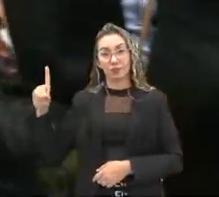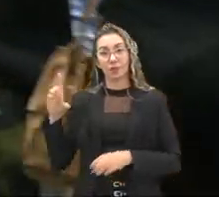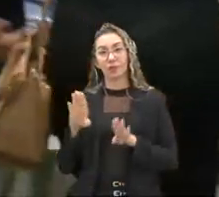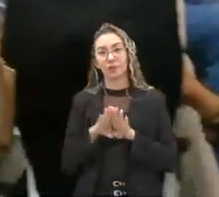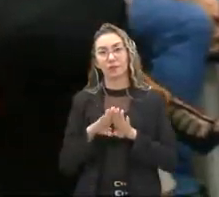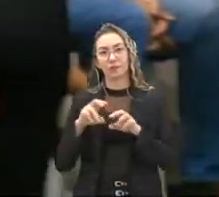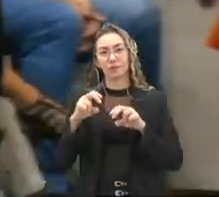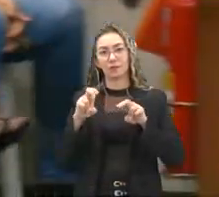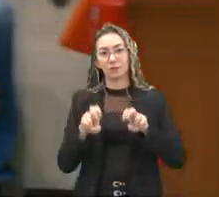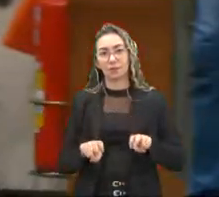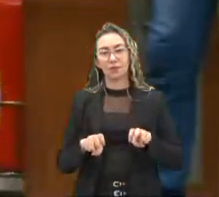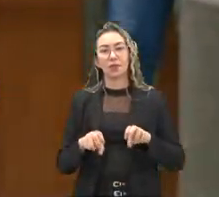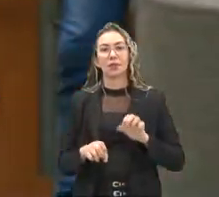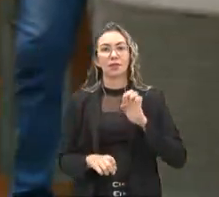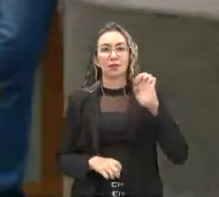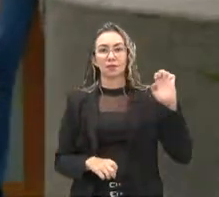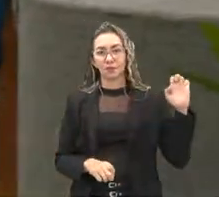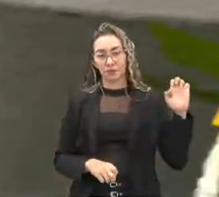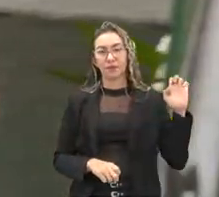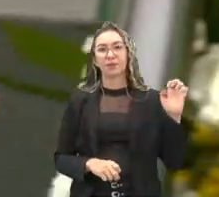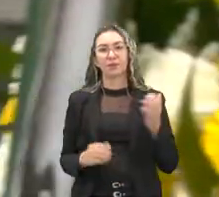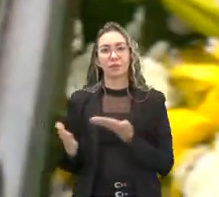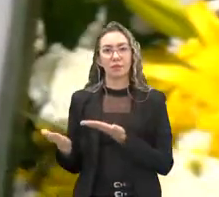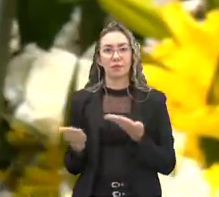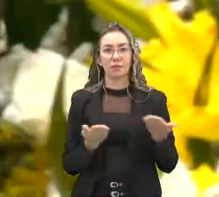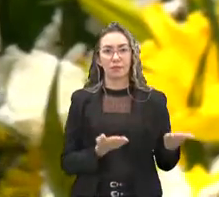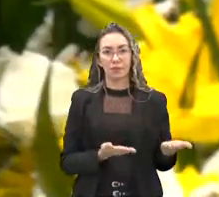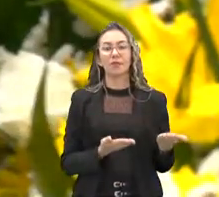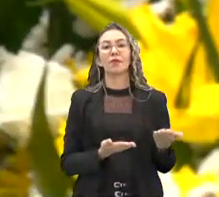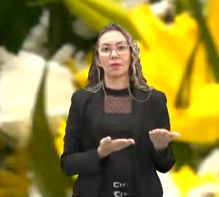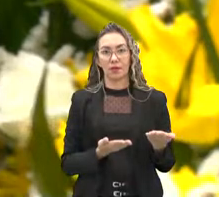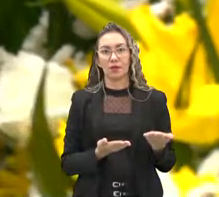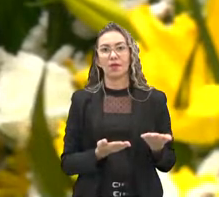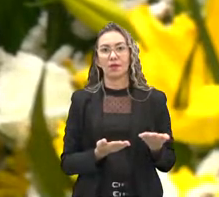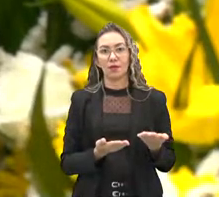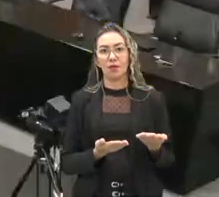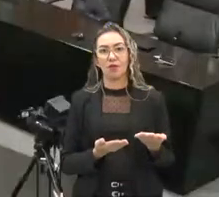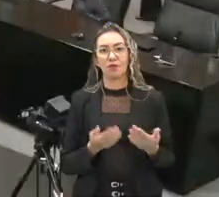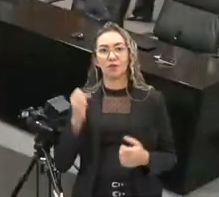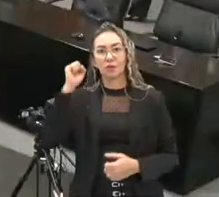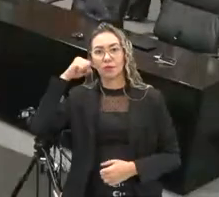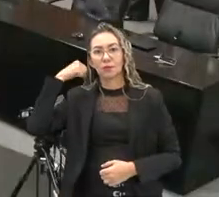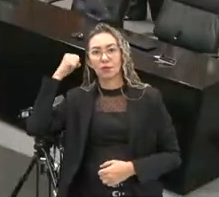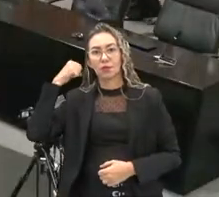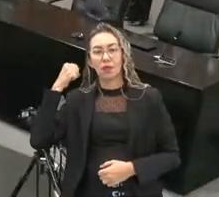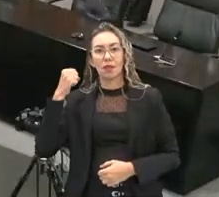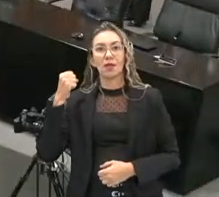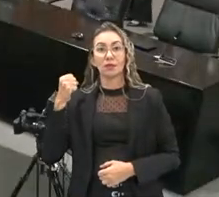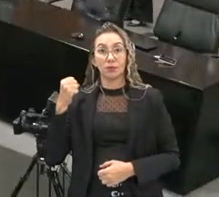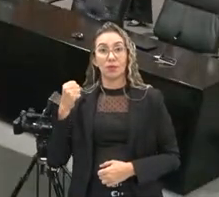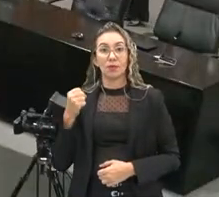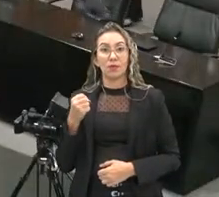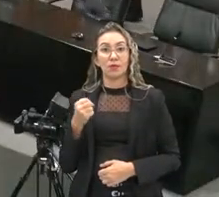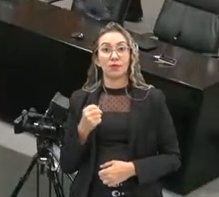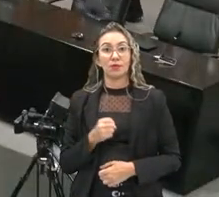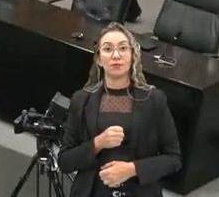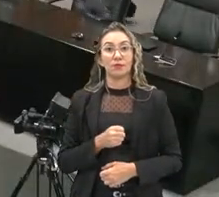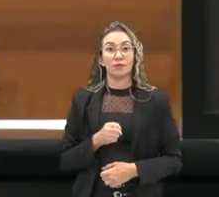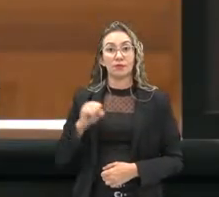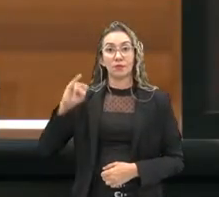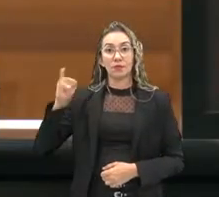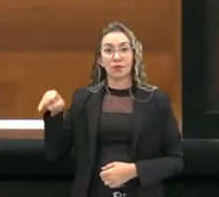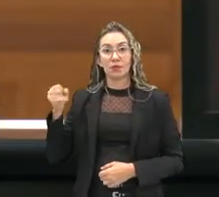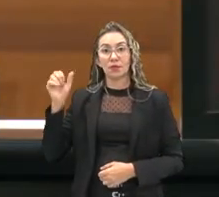À nossa esquerda, convido o excelentíssimo senhor senador da República, Jaime Veríssimo de